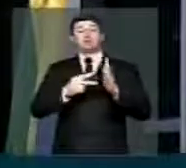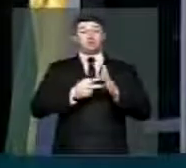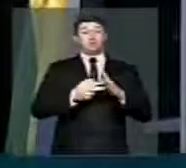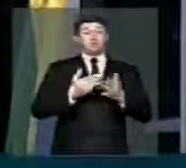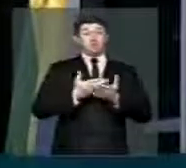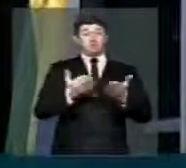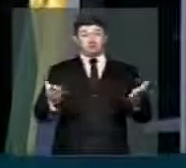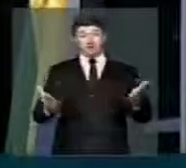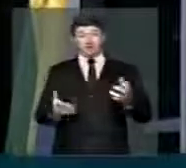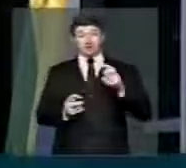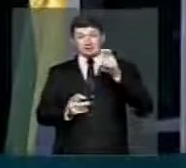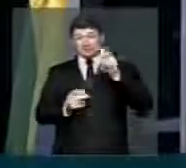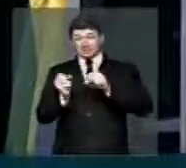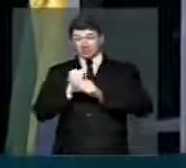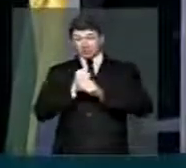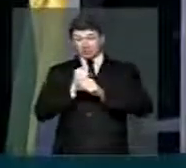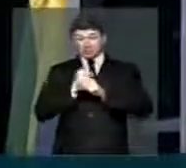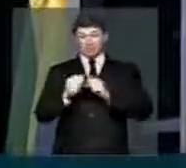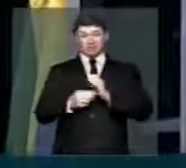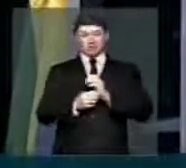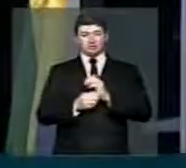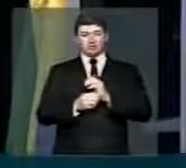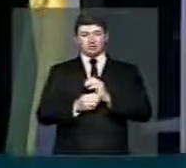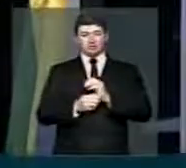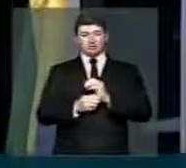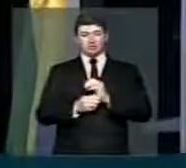uma perda em 5 anos,